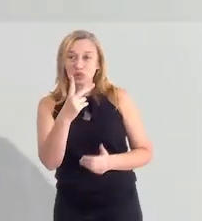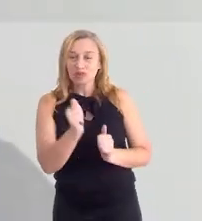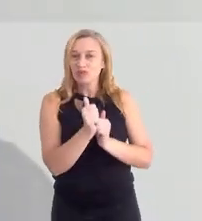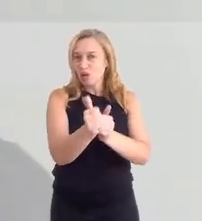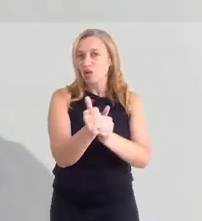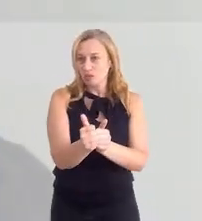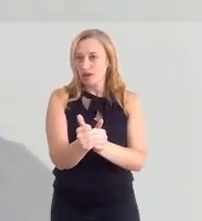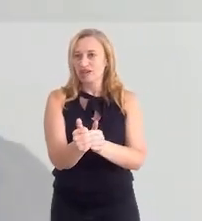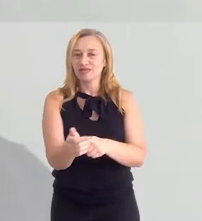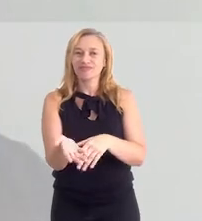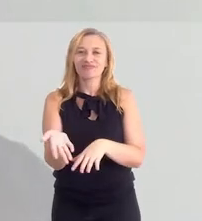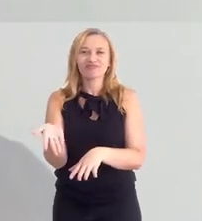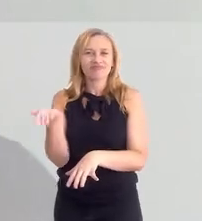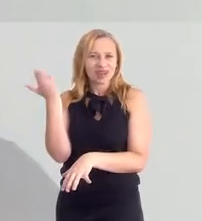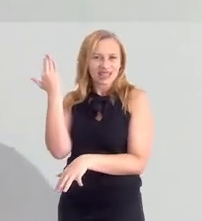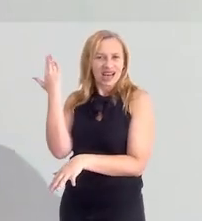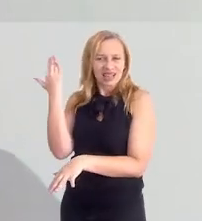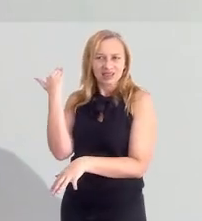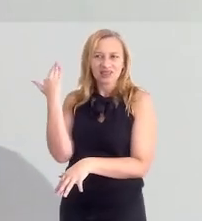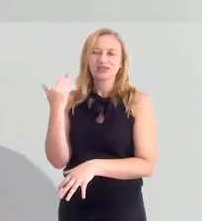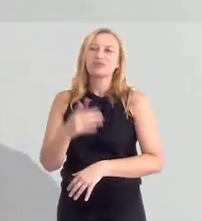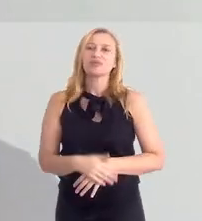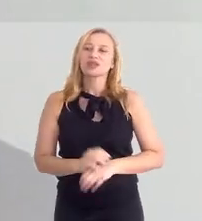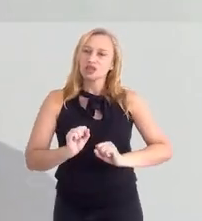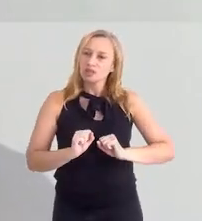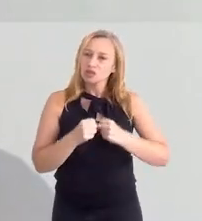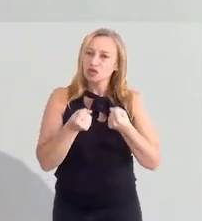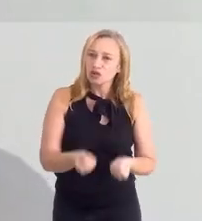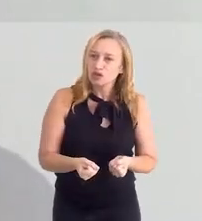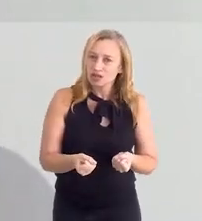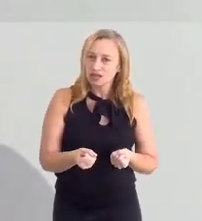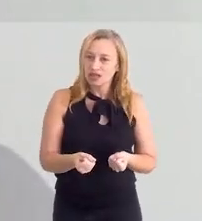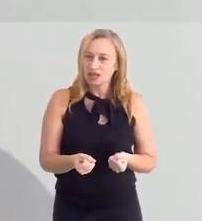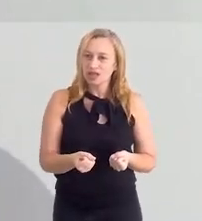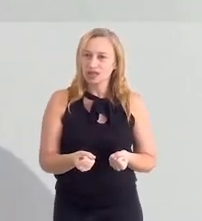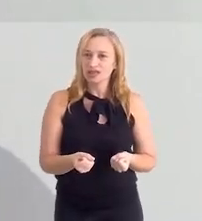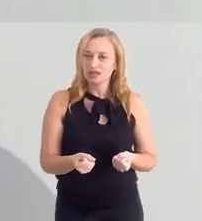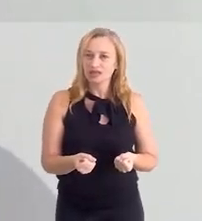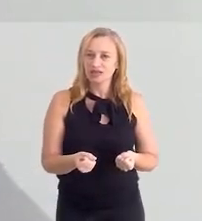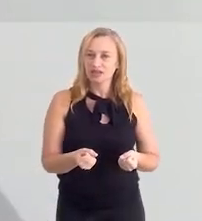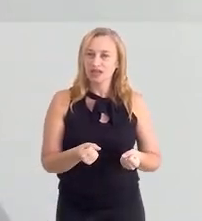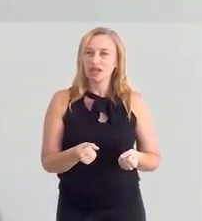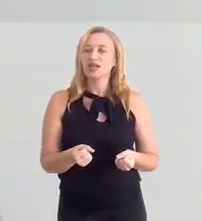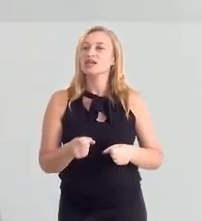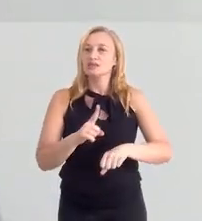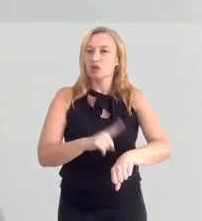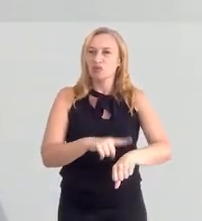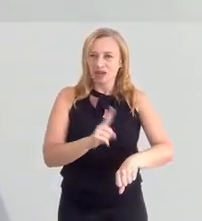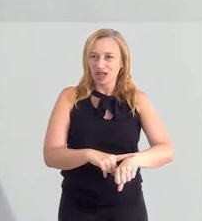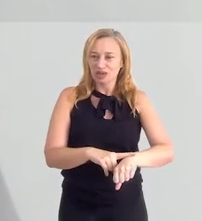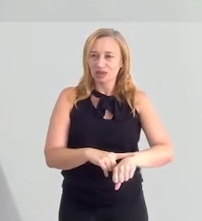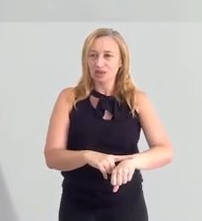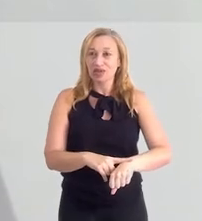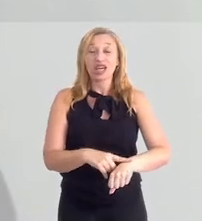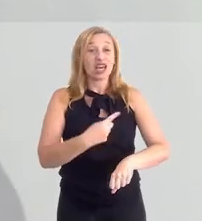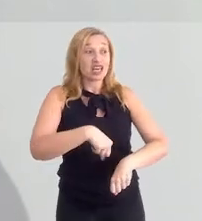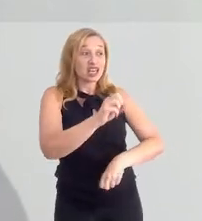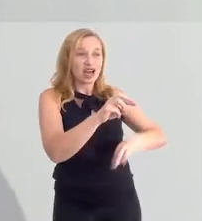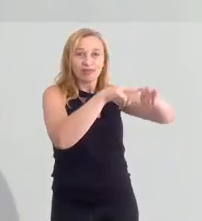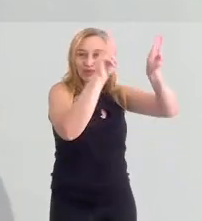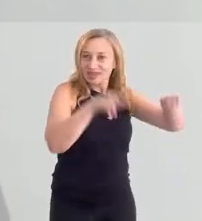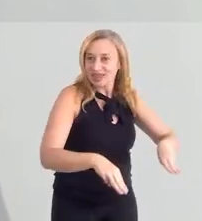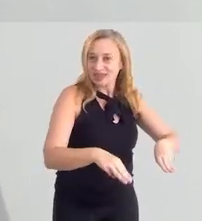desde essa época. E eu devo ter dedicado essas duas coisas a maior parte da minha vida, que é ir a museus e